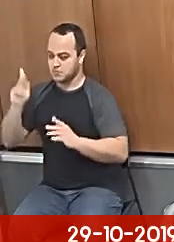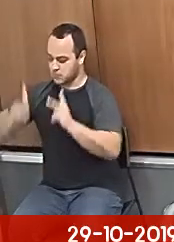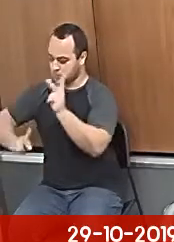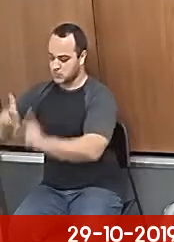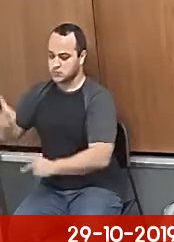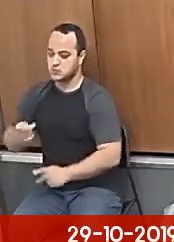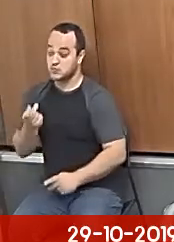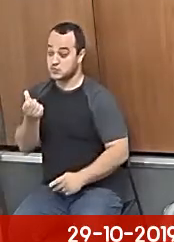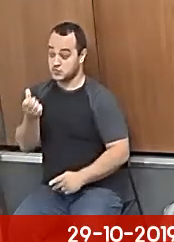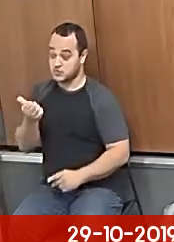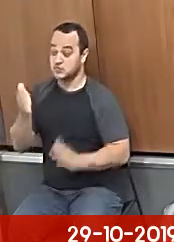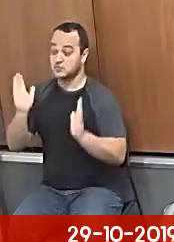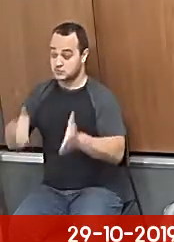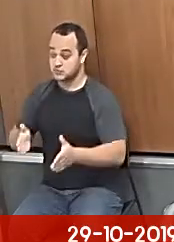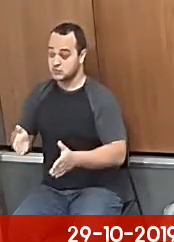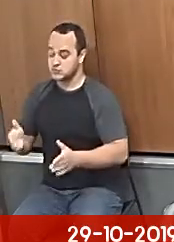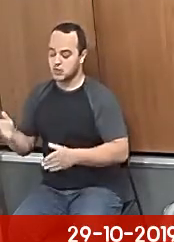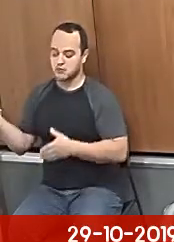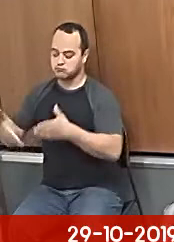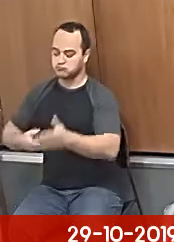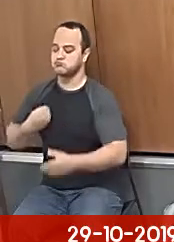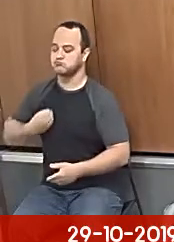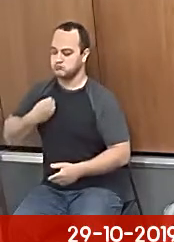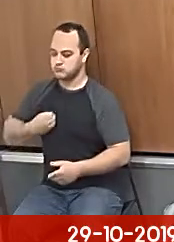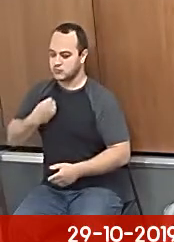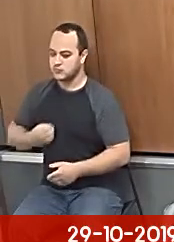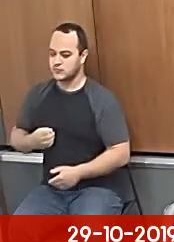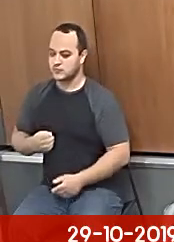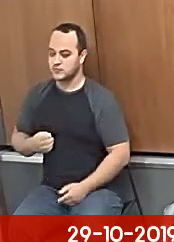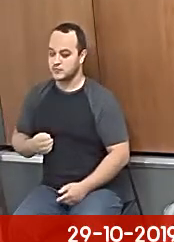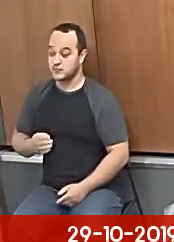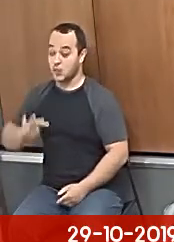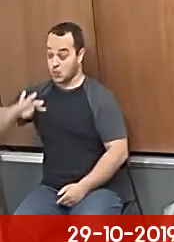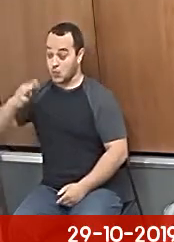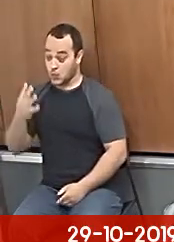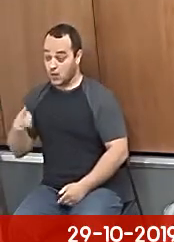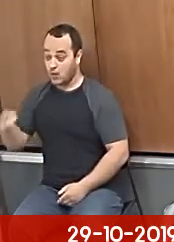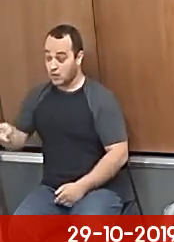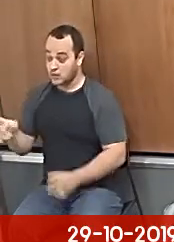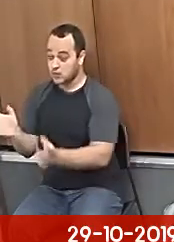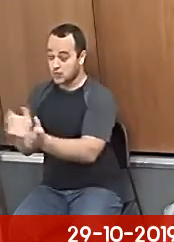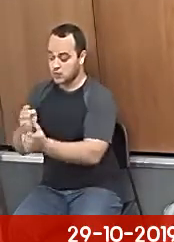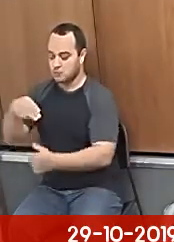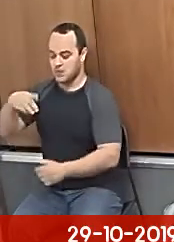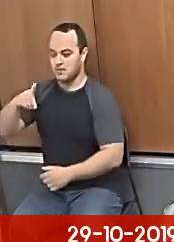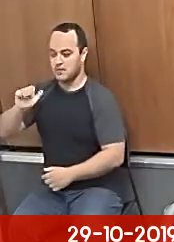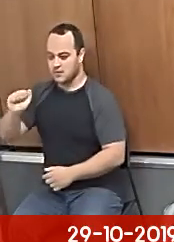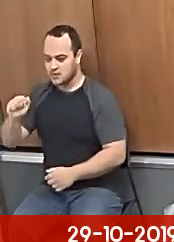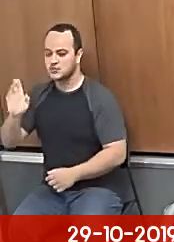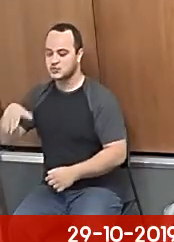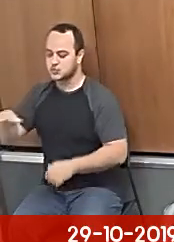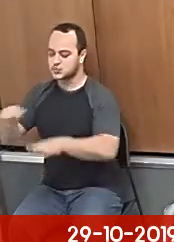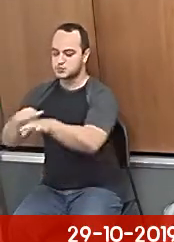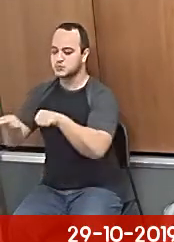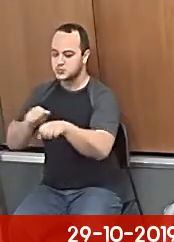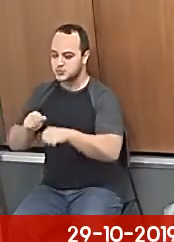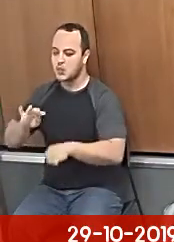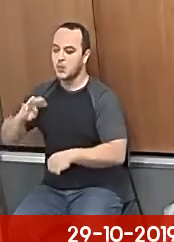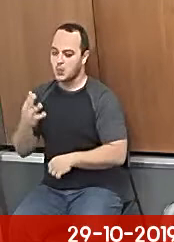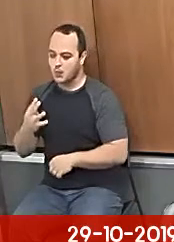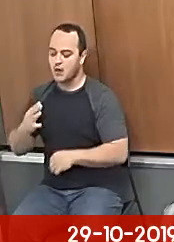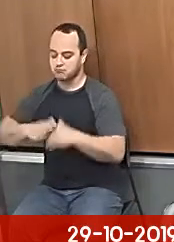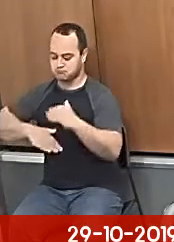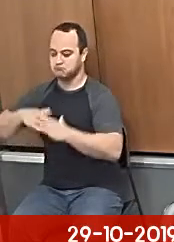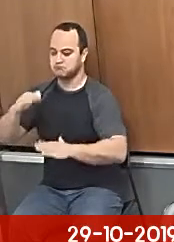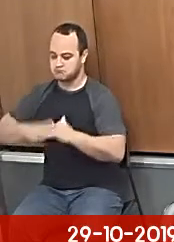que 4 participaram da seletiva e 12 já participaram de fato das seleções, porque há as convocações, depois há a convocação